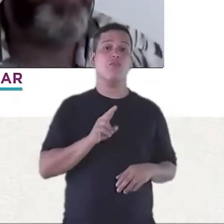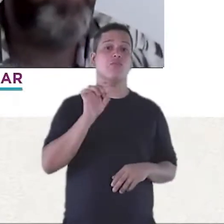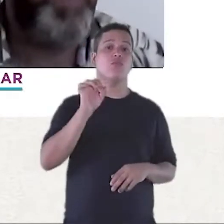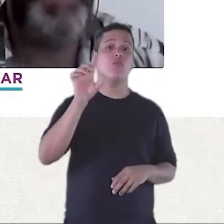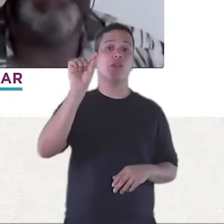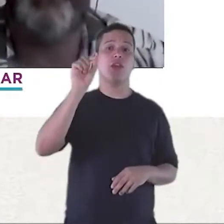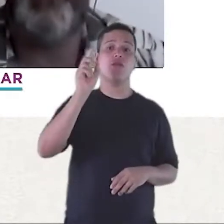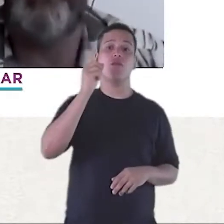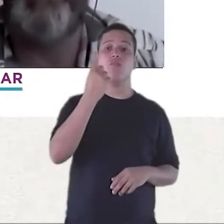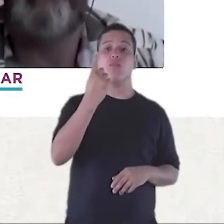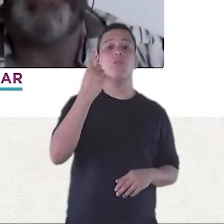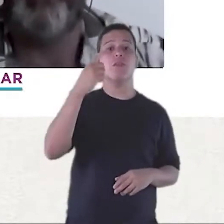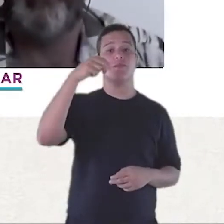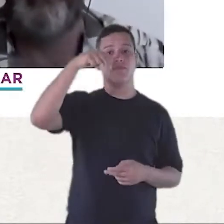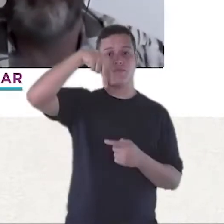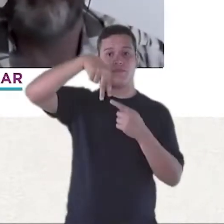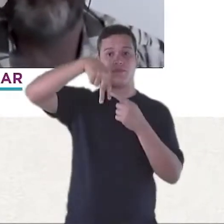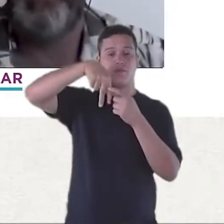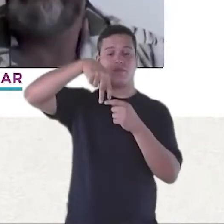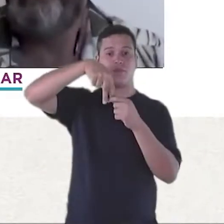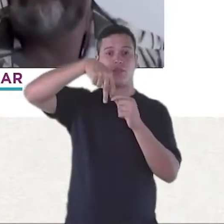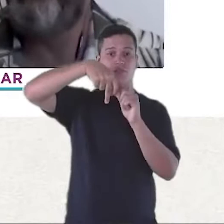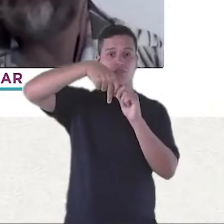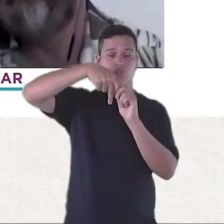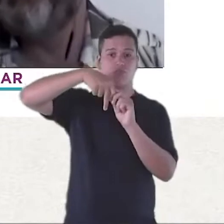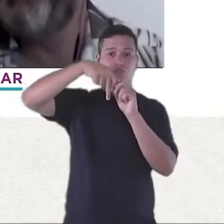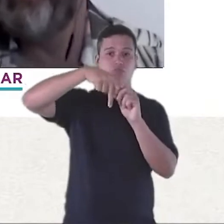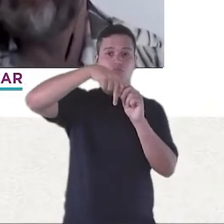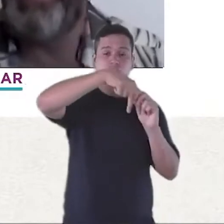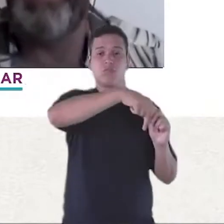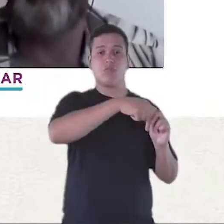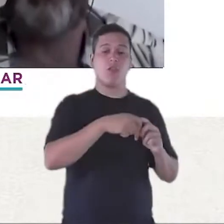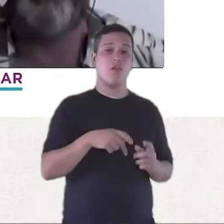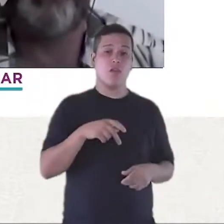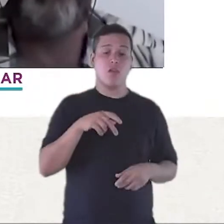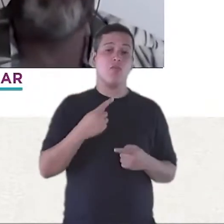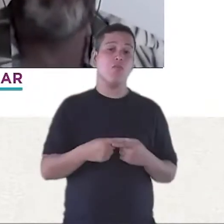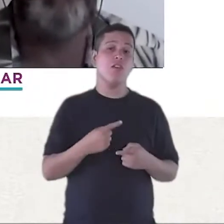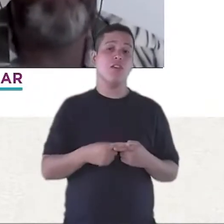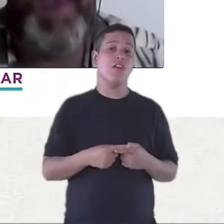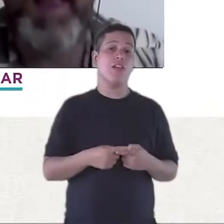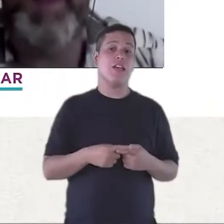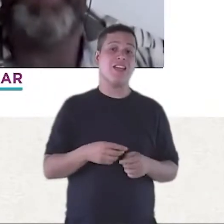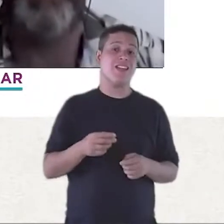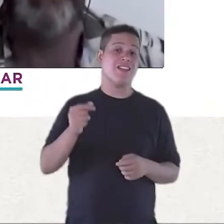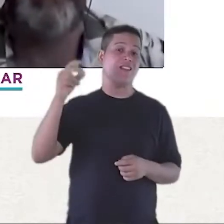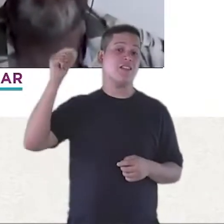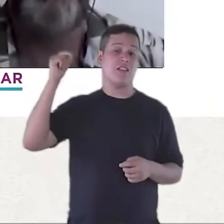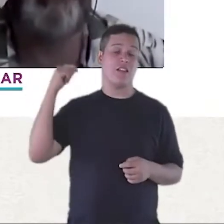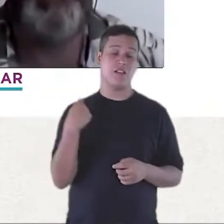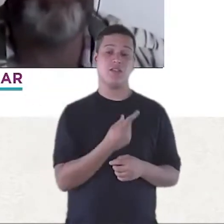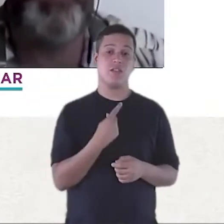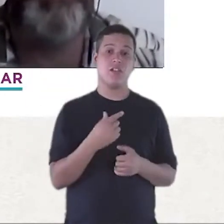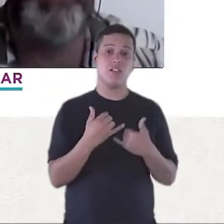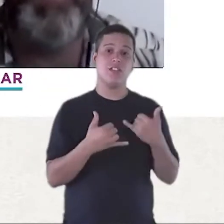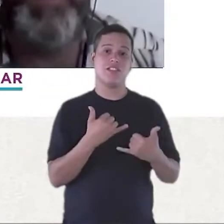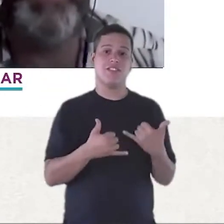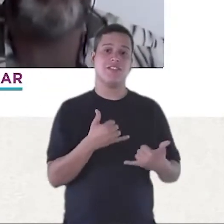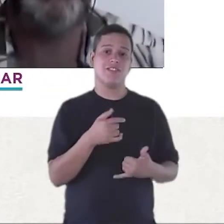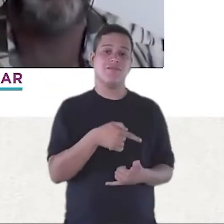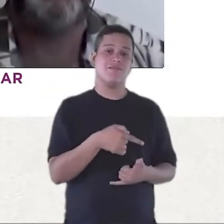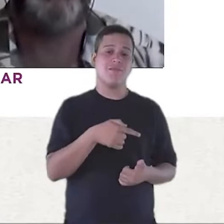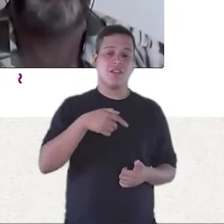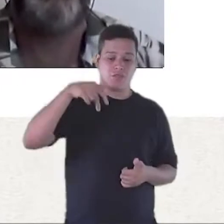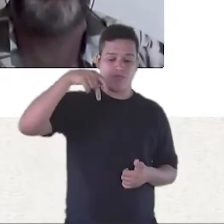Eu fui alfabetizado com pedra, não foi com papel. A minha mãe escrevia na laje, escrevia na pedra. Não tinha como